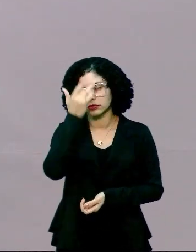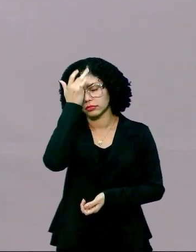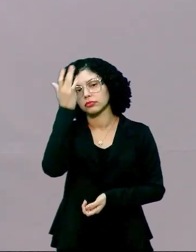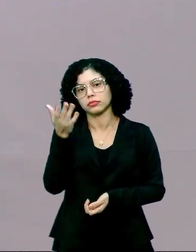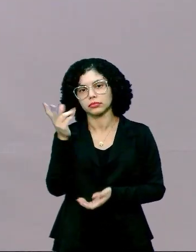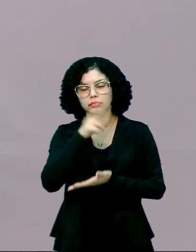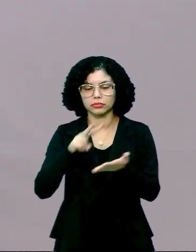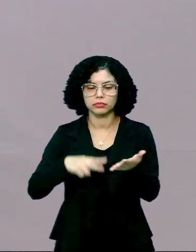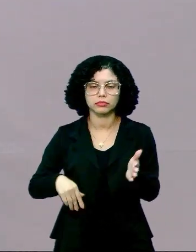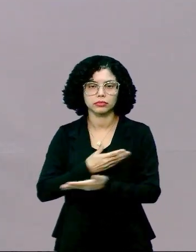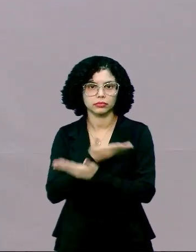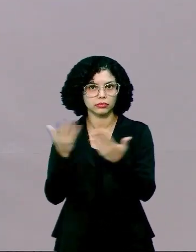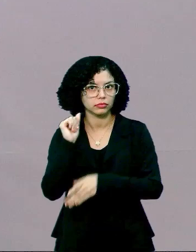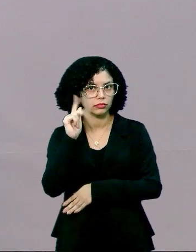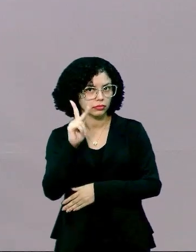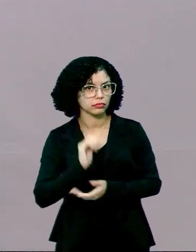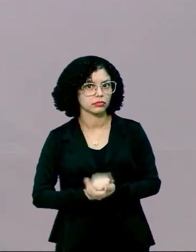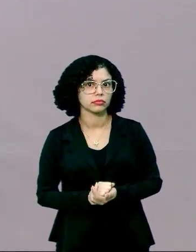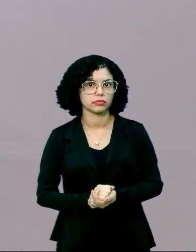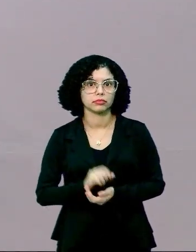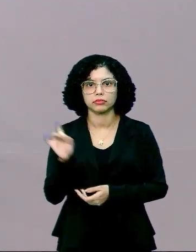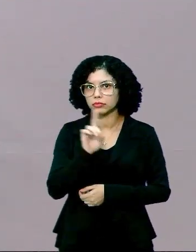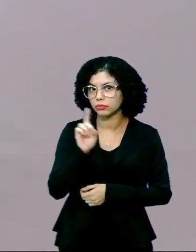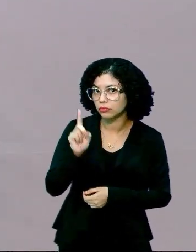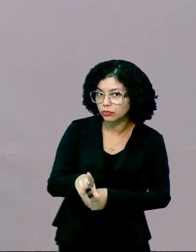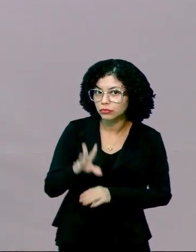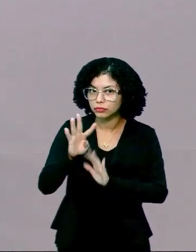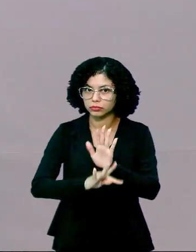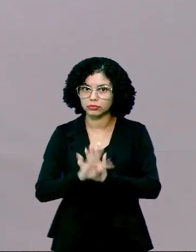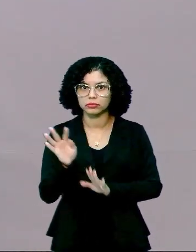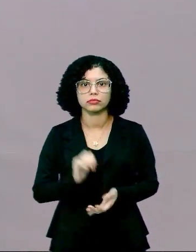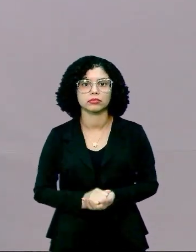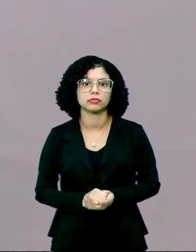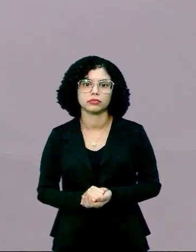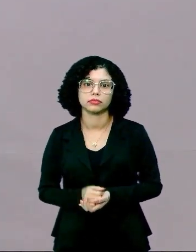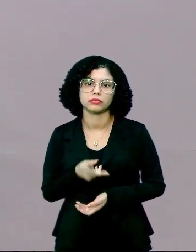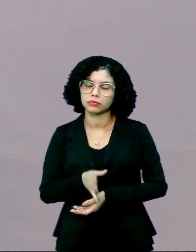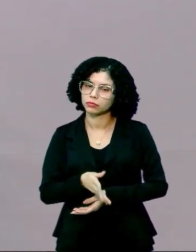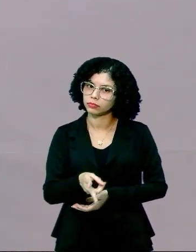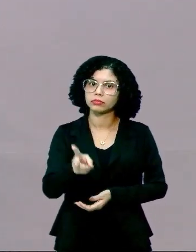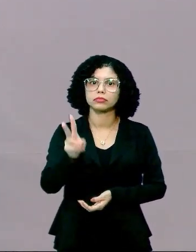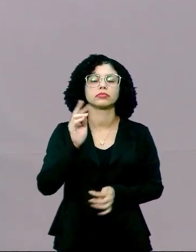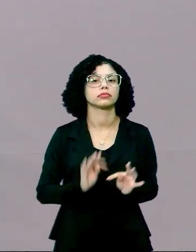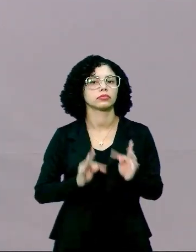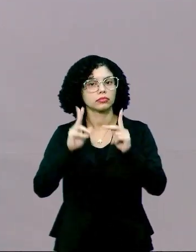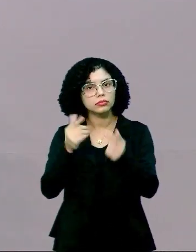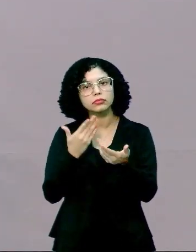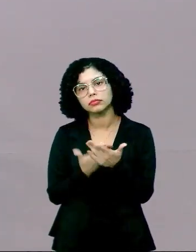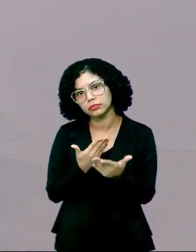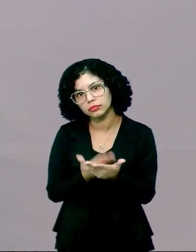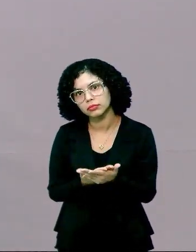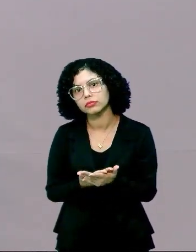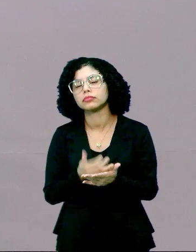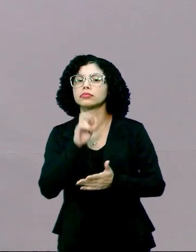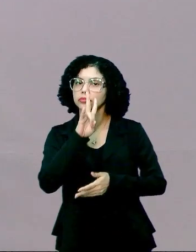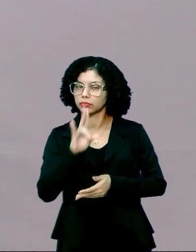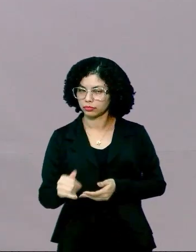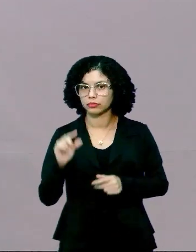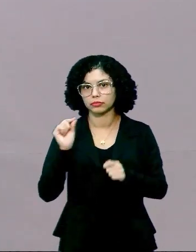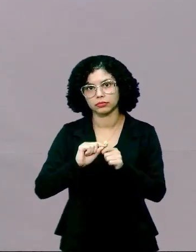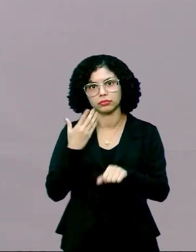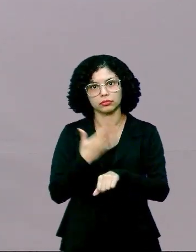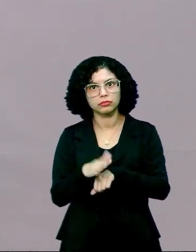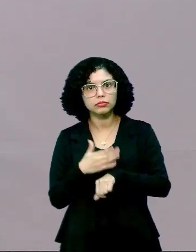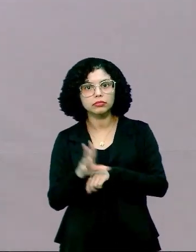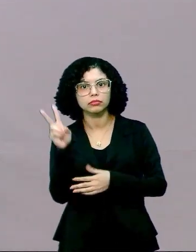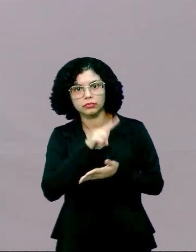de vocês, ok? E isso não somente nesse texto. Daqui para frente, em todas as aulas, vocês vão estar exercendo